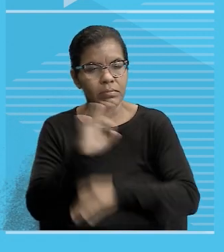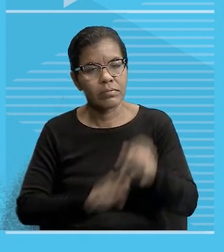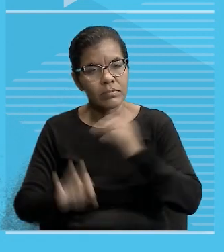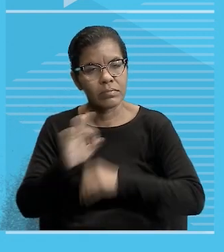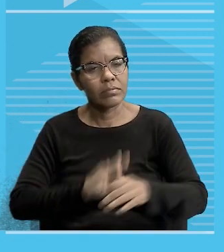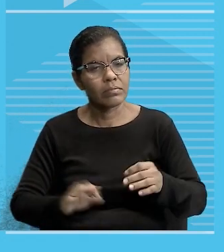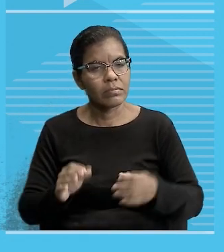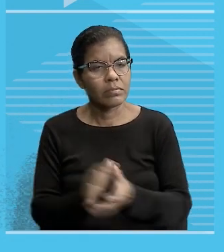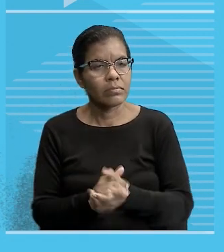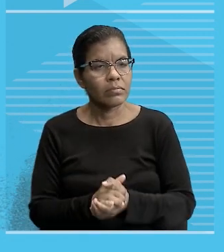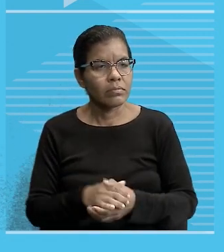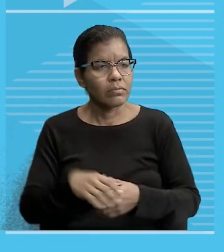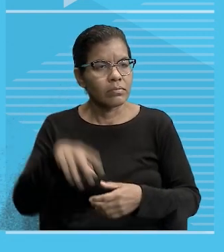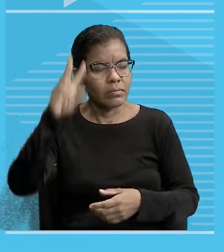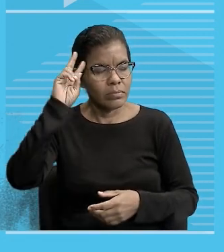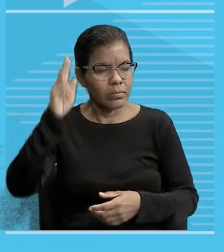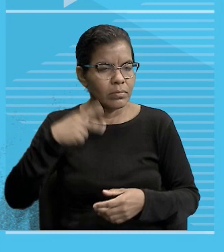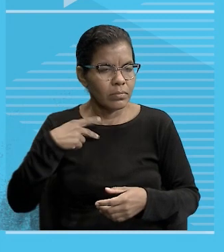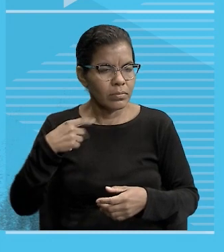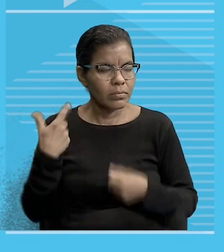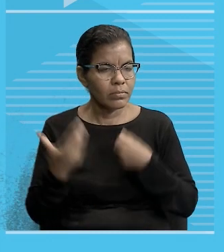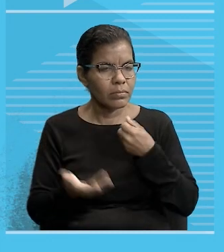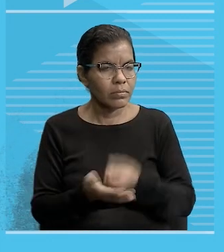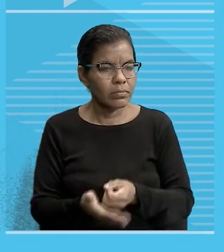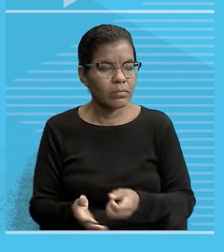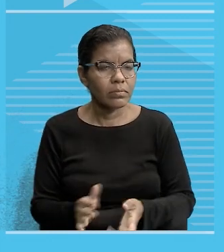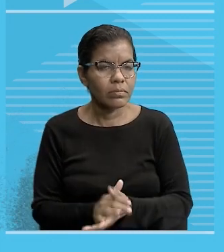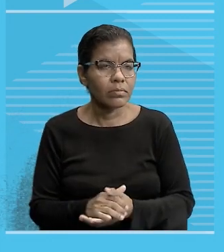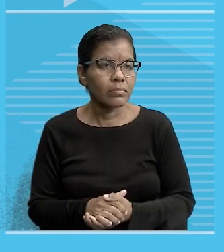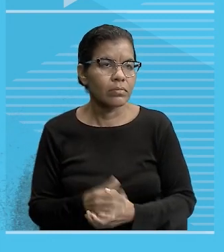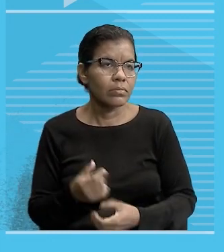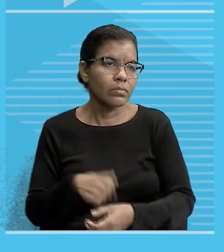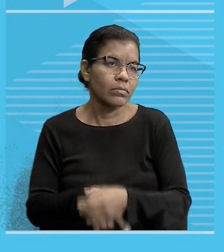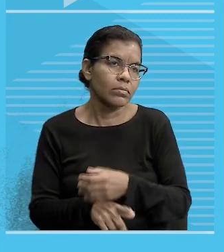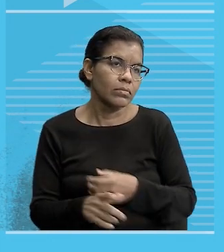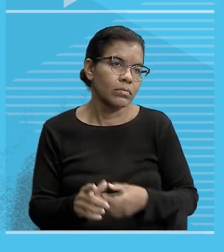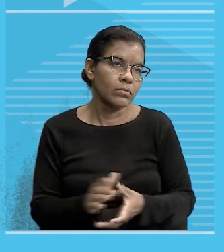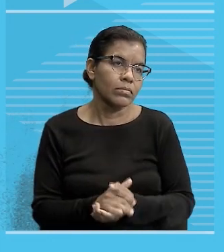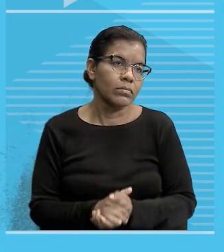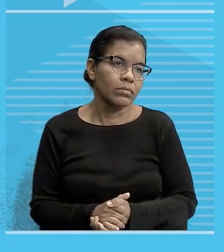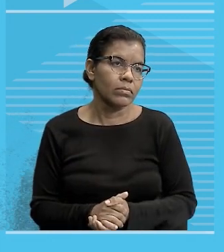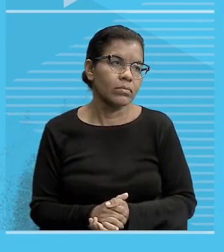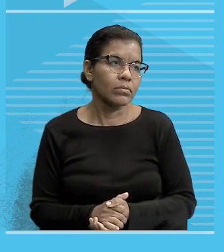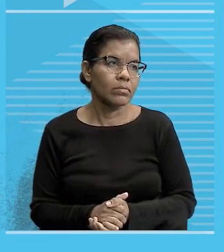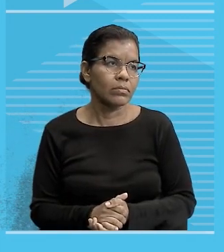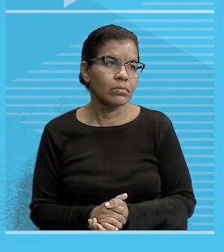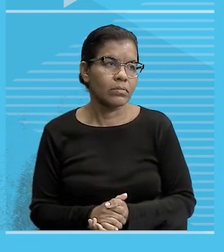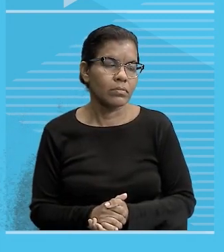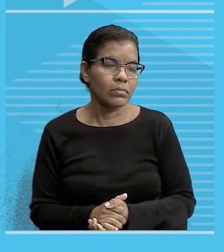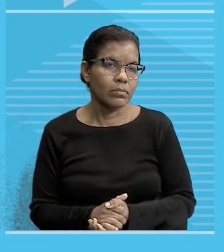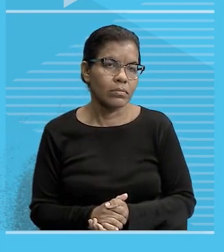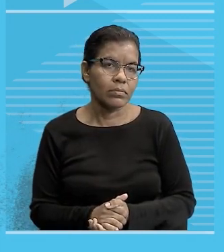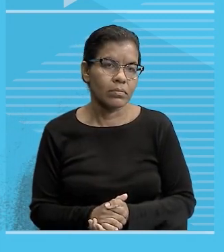ordenação e senso de auto disciplina gente essa questão é para a pessoa não zerar na prova